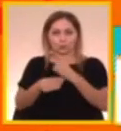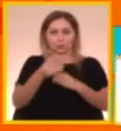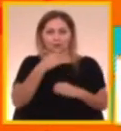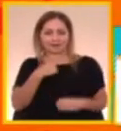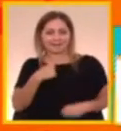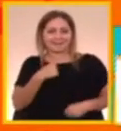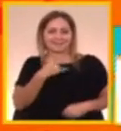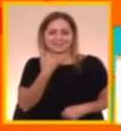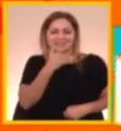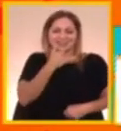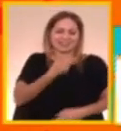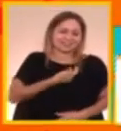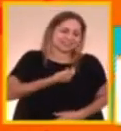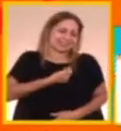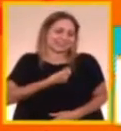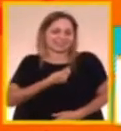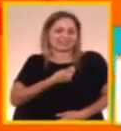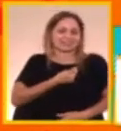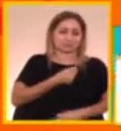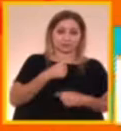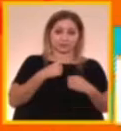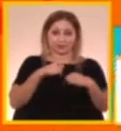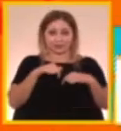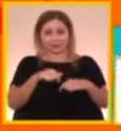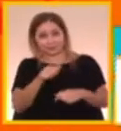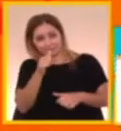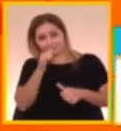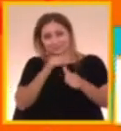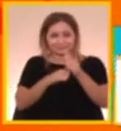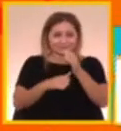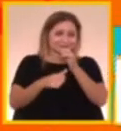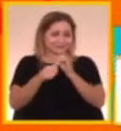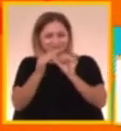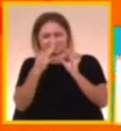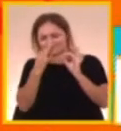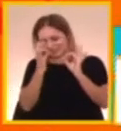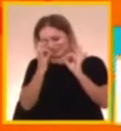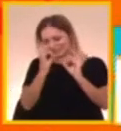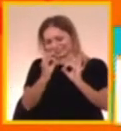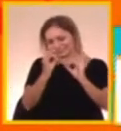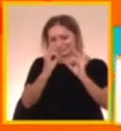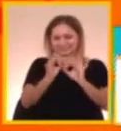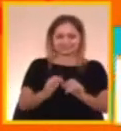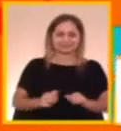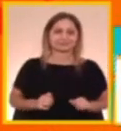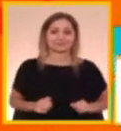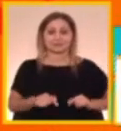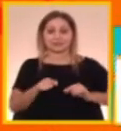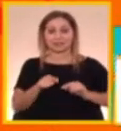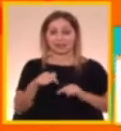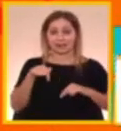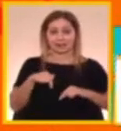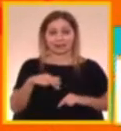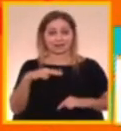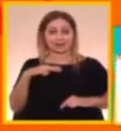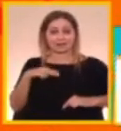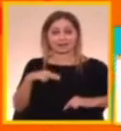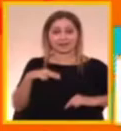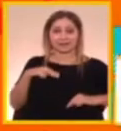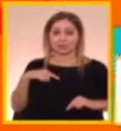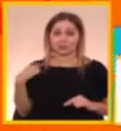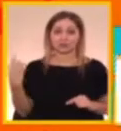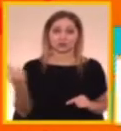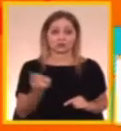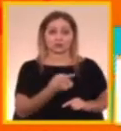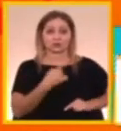estou feliz e a beber os copos à maneira. Em Portugal toda a